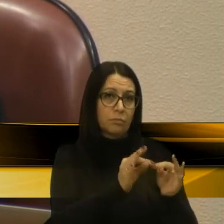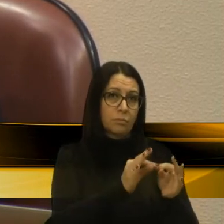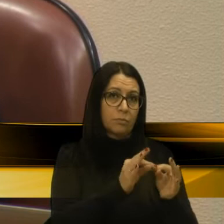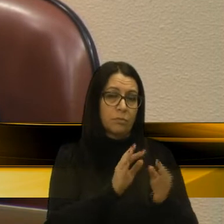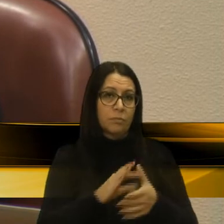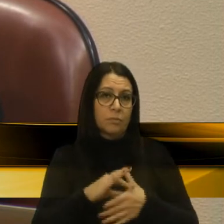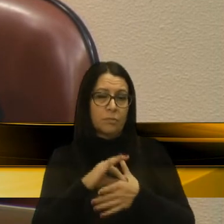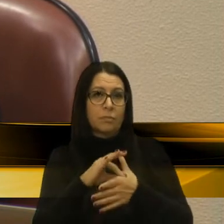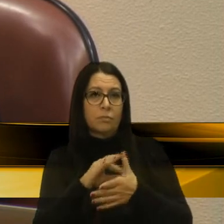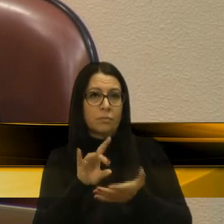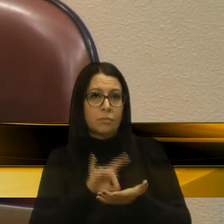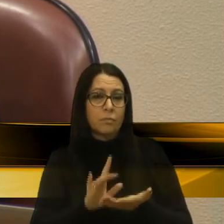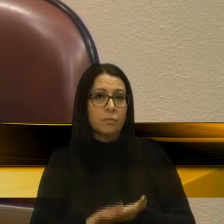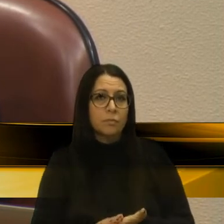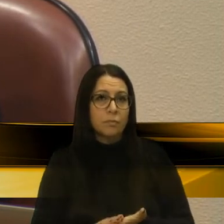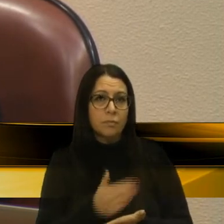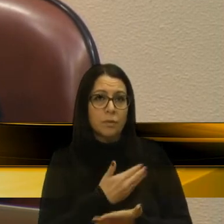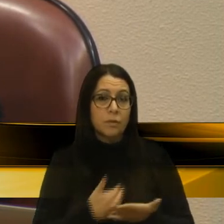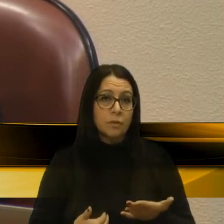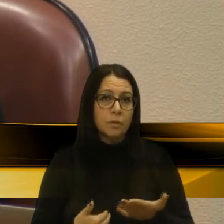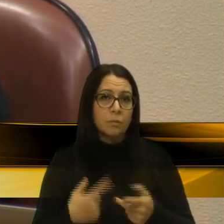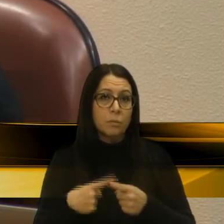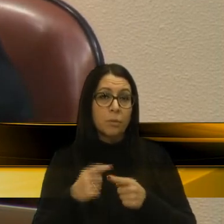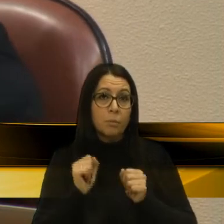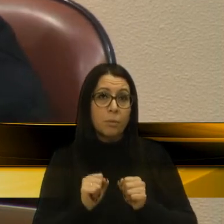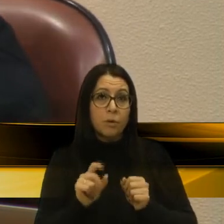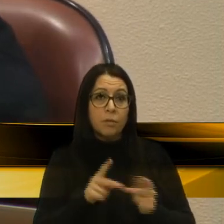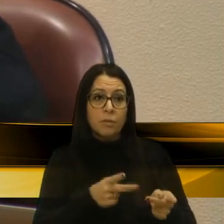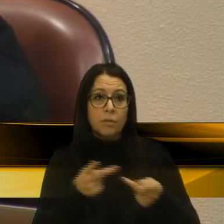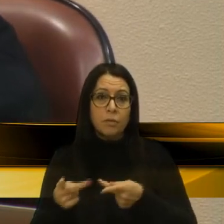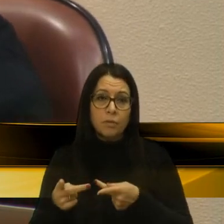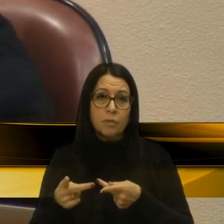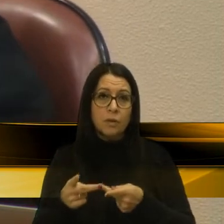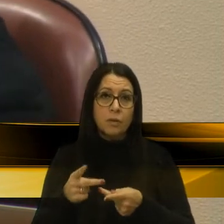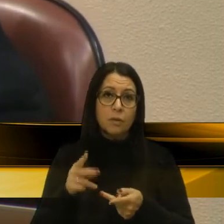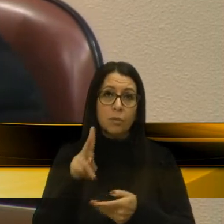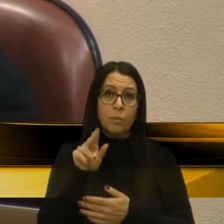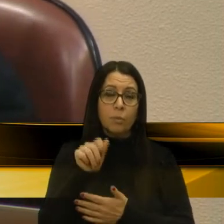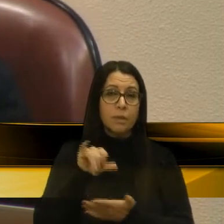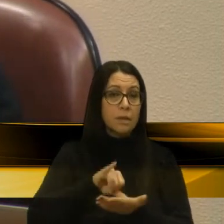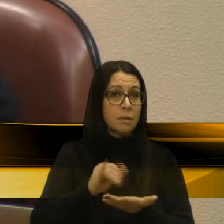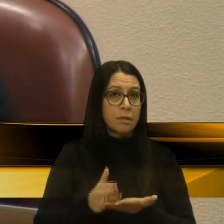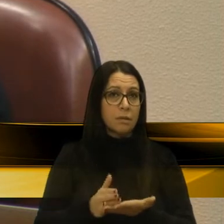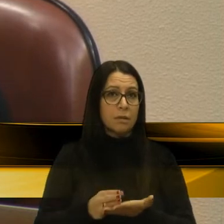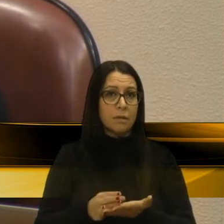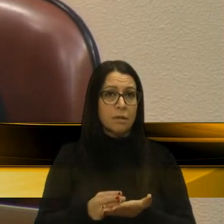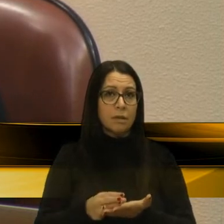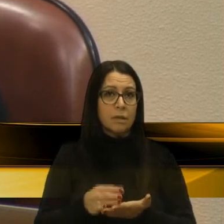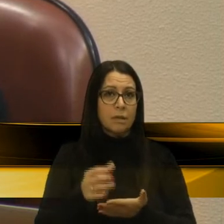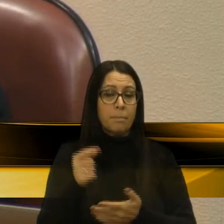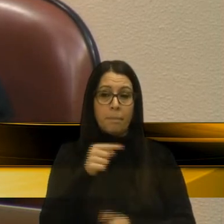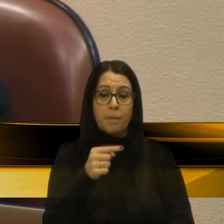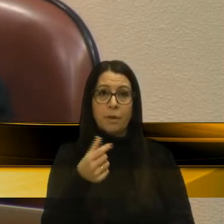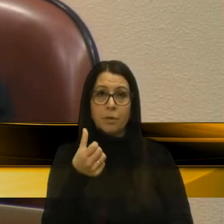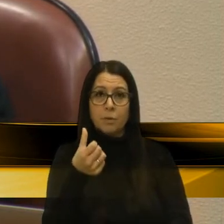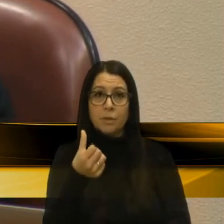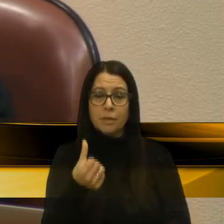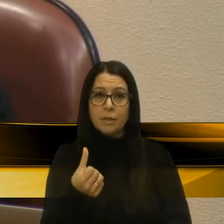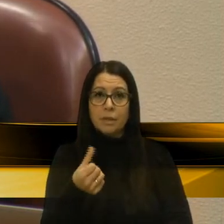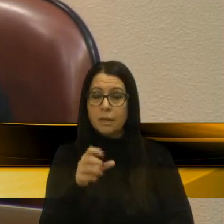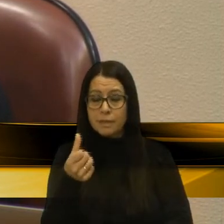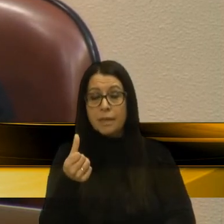a contrapartida, a gente não vê as respostas rápidas do Ministério Público, que nos possibilite que a gente visite as obras da UPA Central, que a gente vá lá